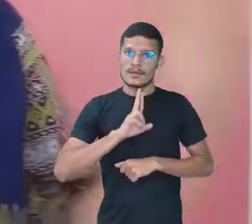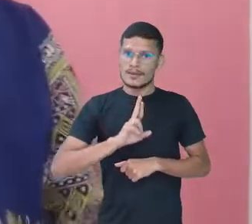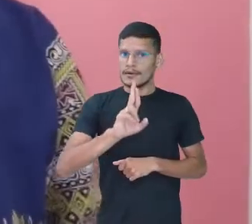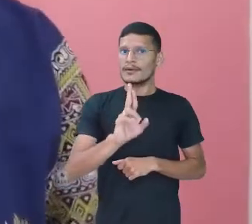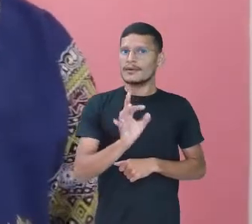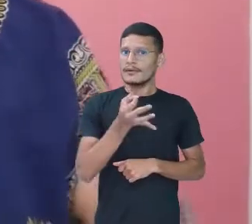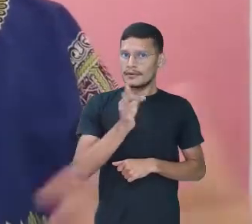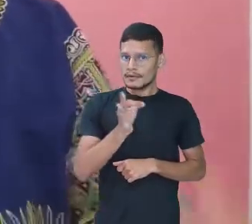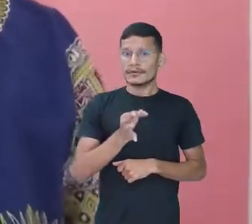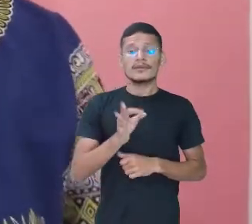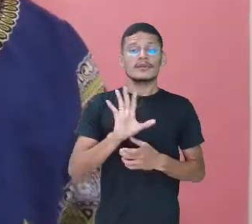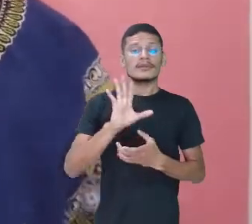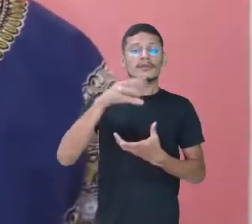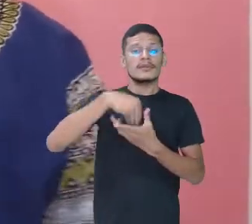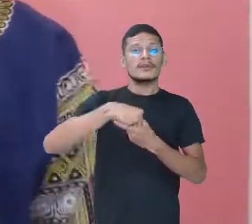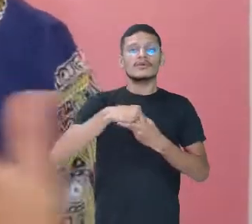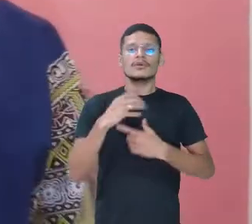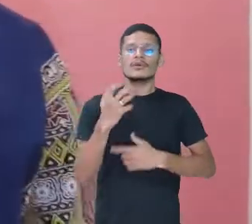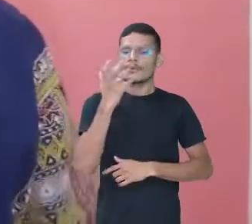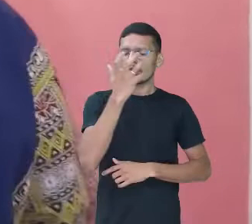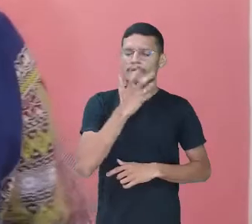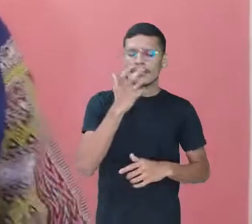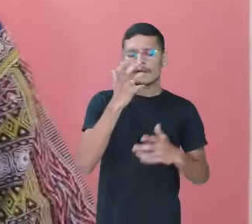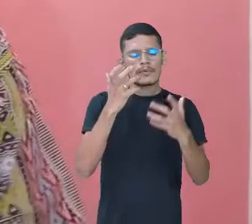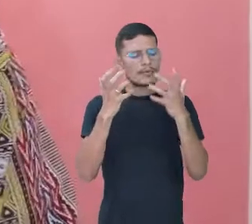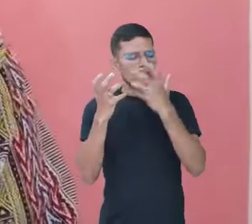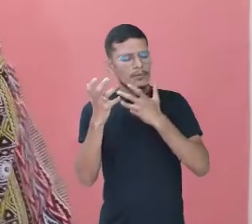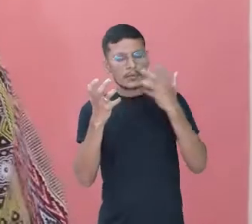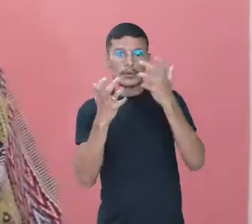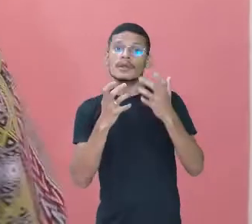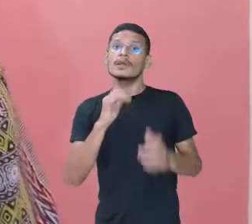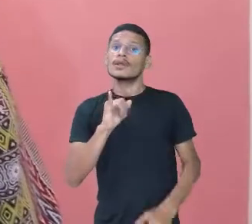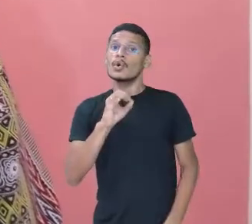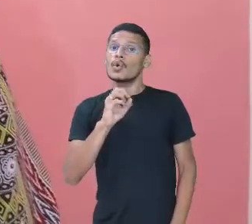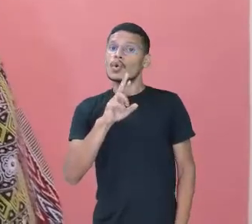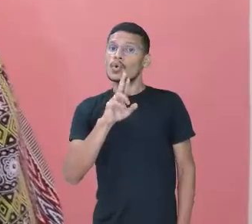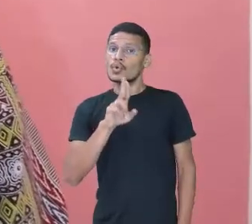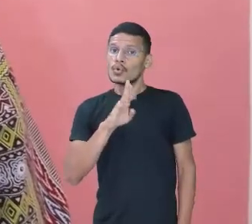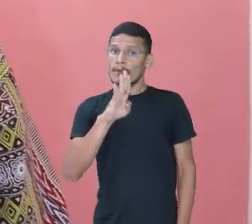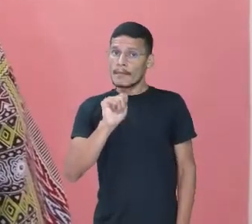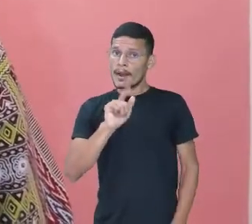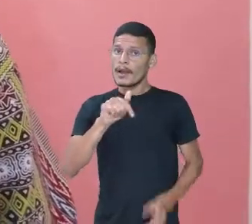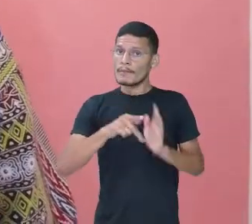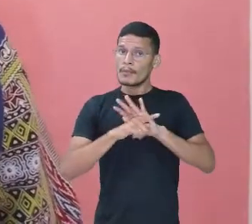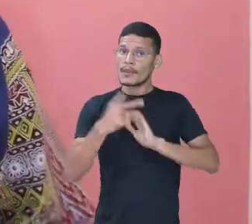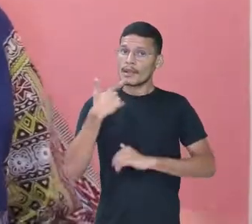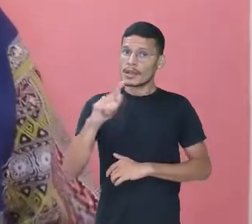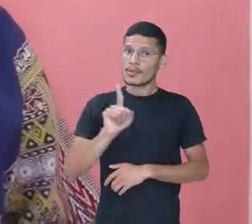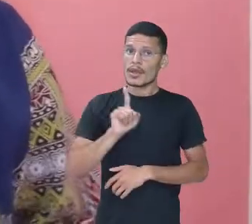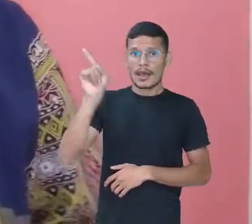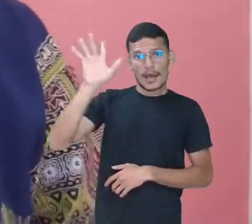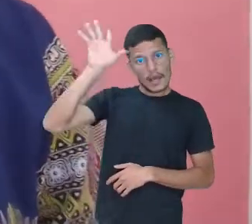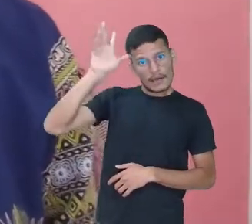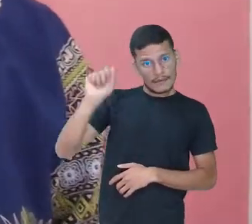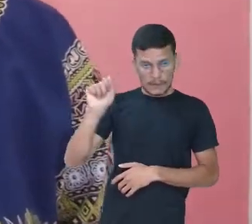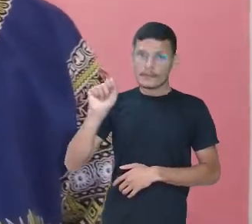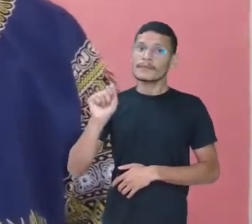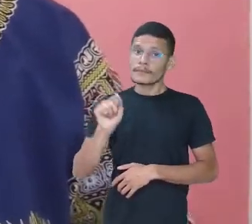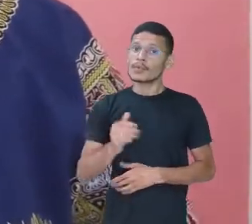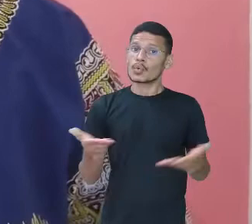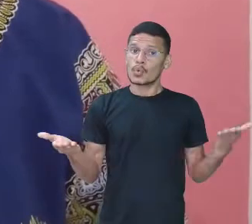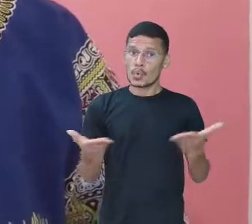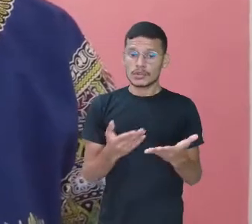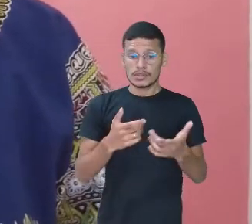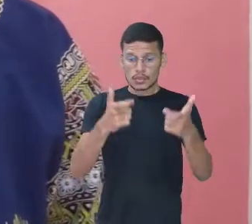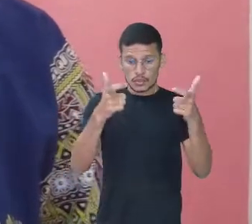religioso entoado em cânticos na língua iorubá, que é uma das línguas africanas. Então, hoje o Pátio do